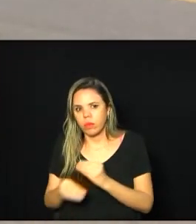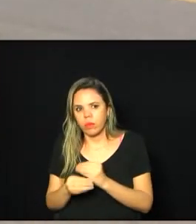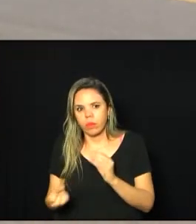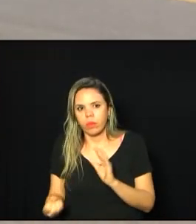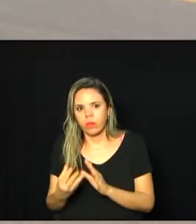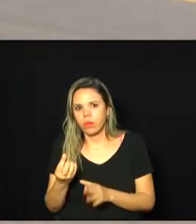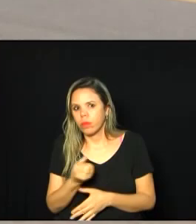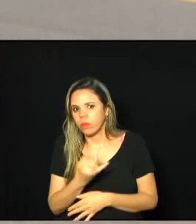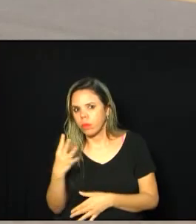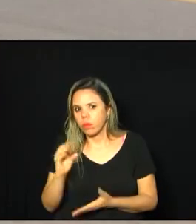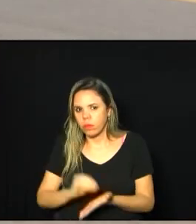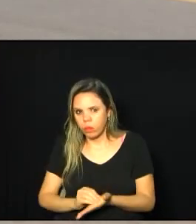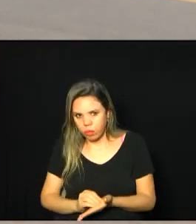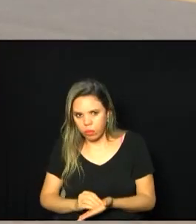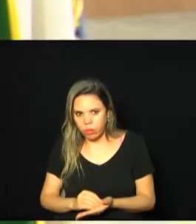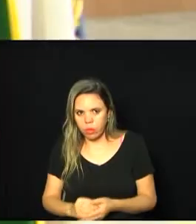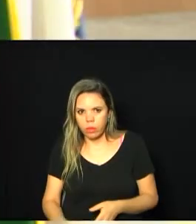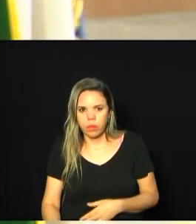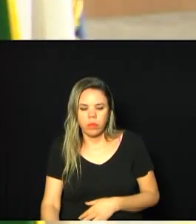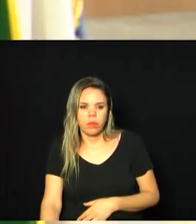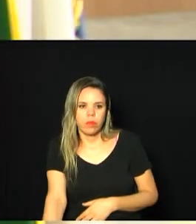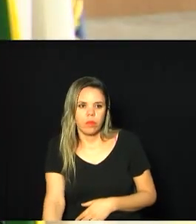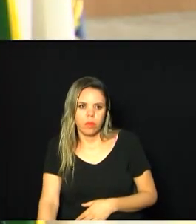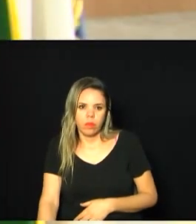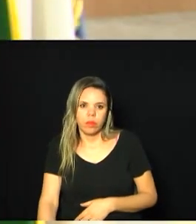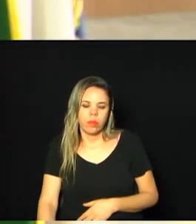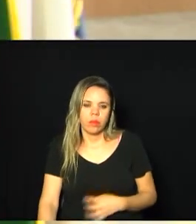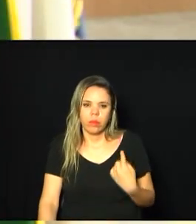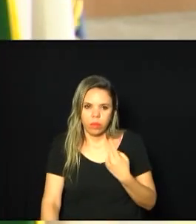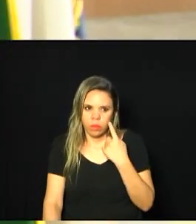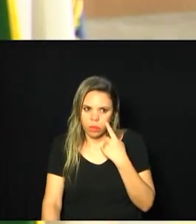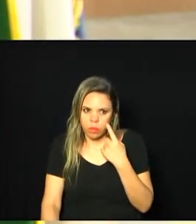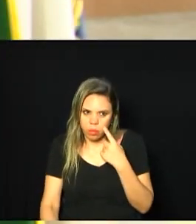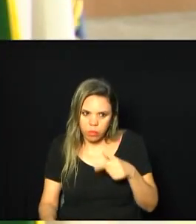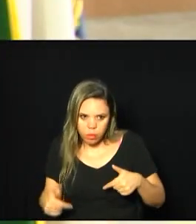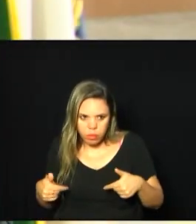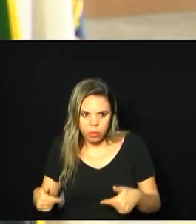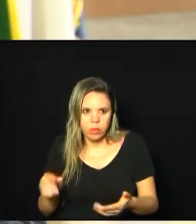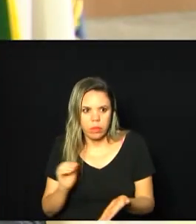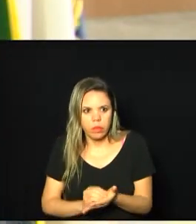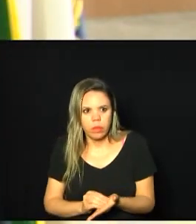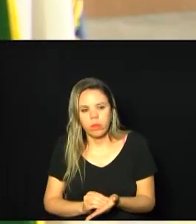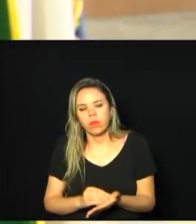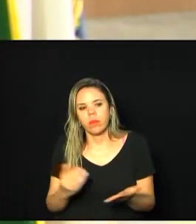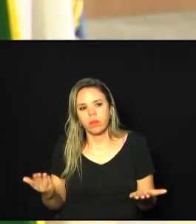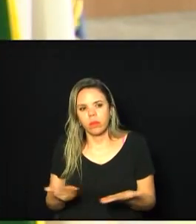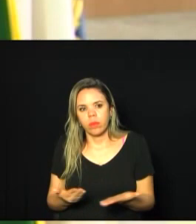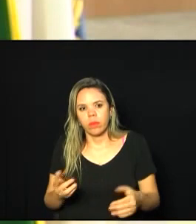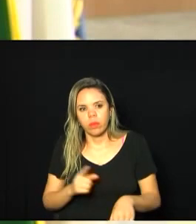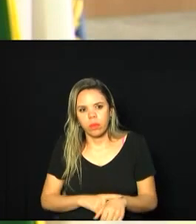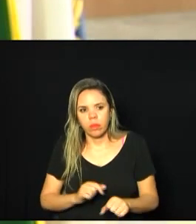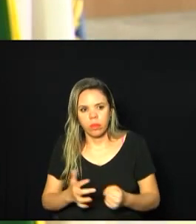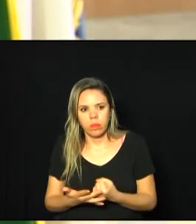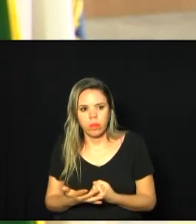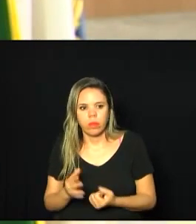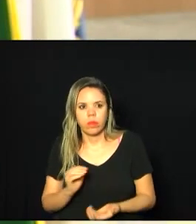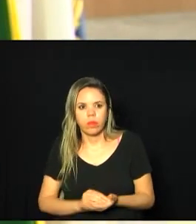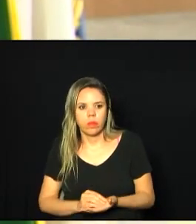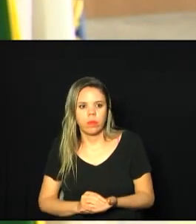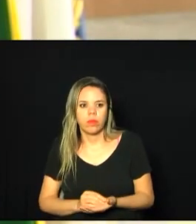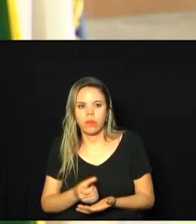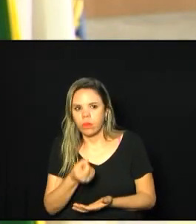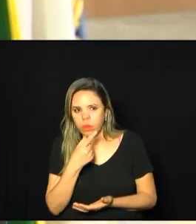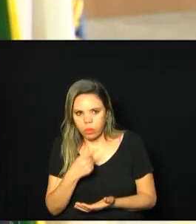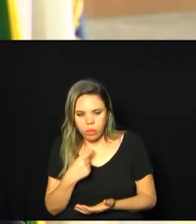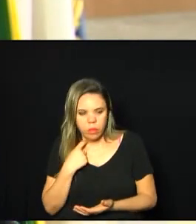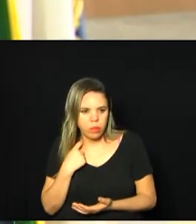os remédios que faltam na cidade. Disponibilizados. Nós vemos enfrentando essa dificuldade, ainda mais agora no momento de pandemia, com a falta desses